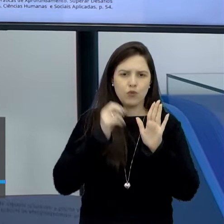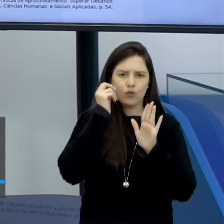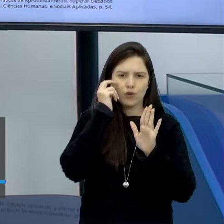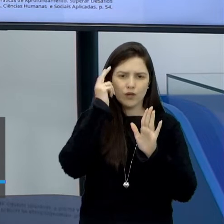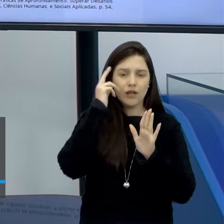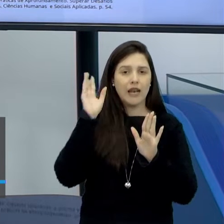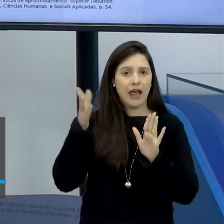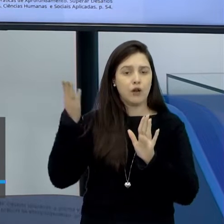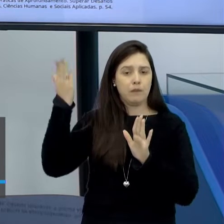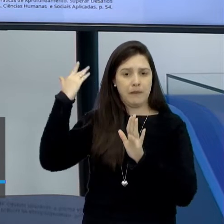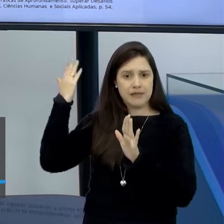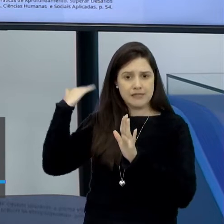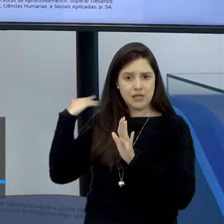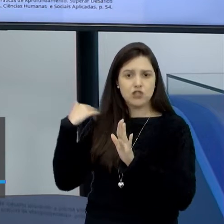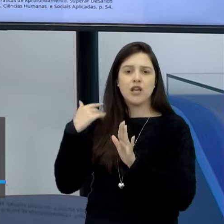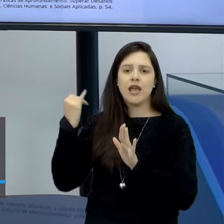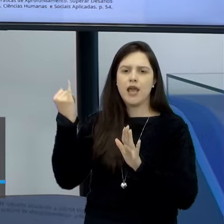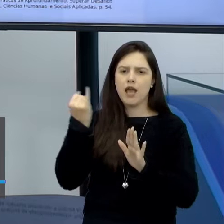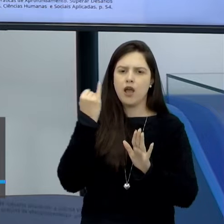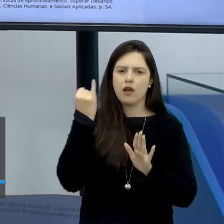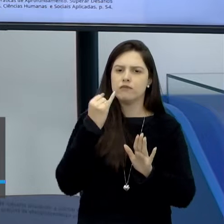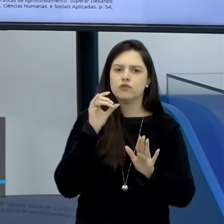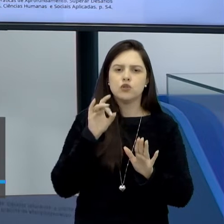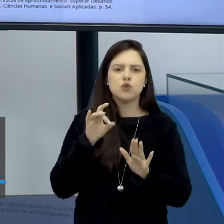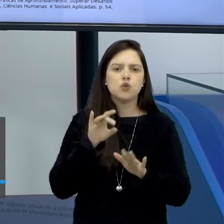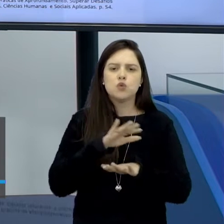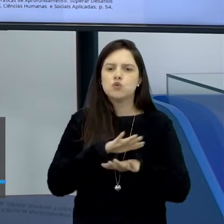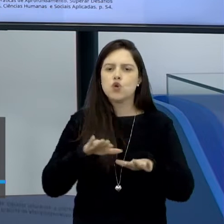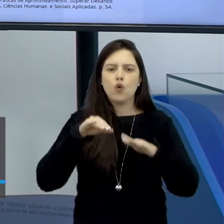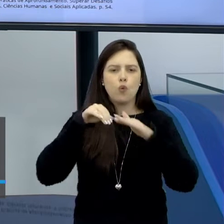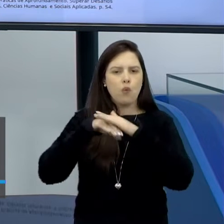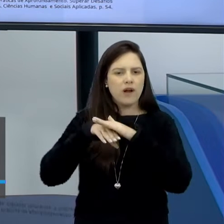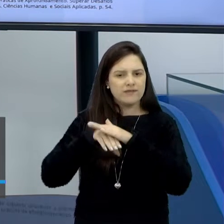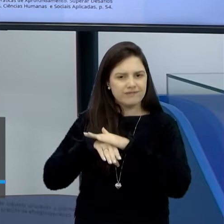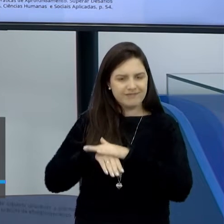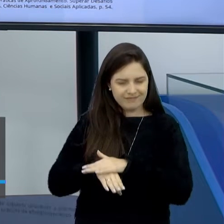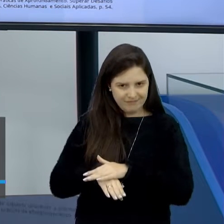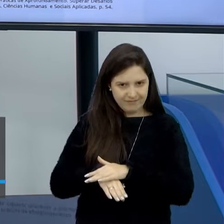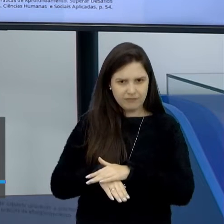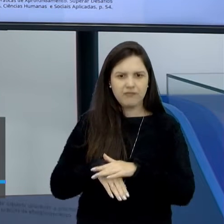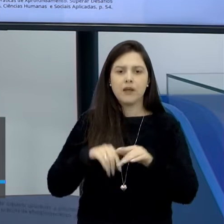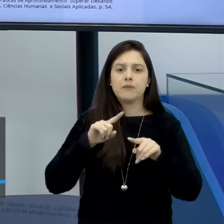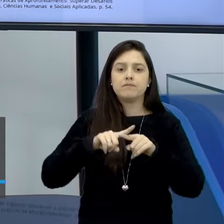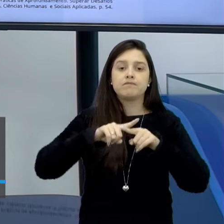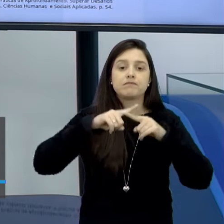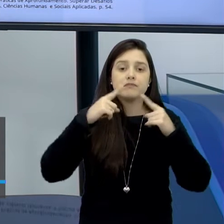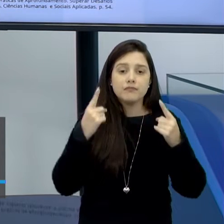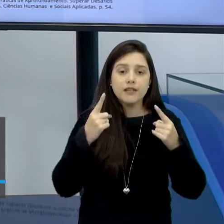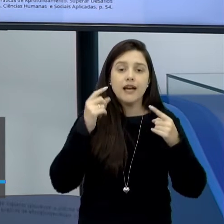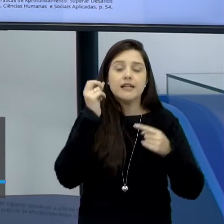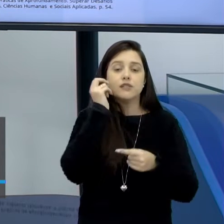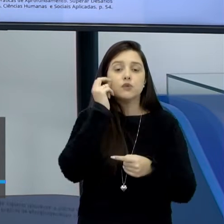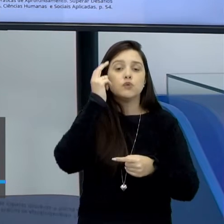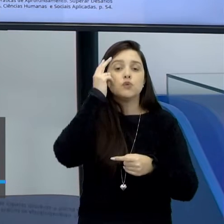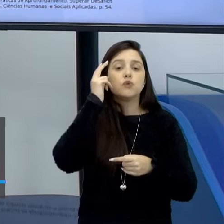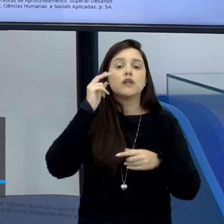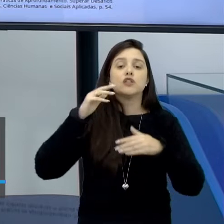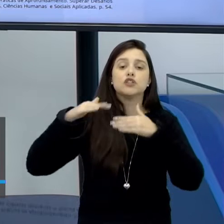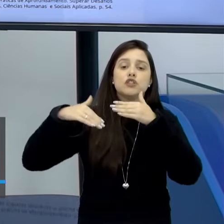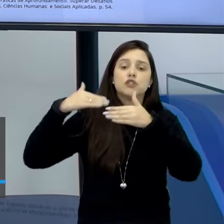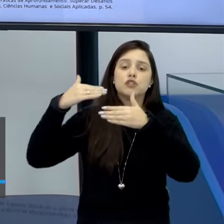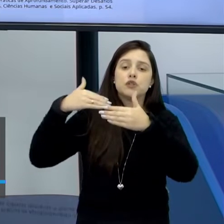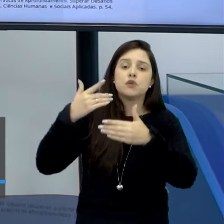do passado, ele é importante não só para guardar e preservar o passado, mas para que as futuras gerações